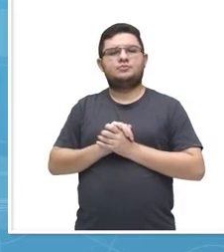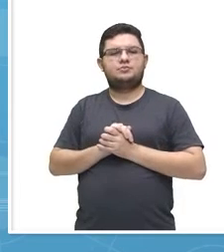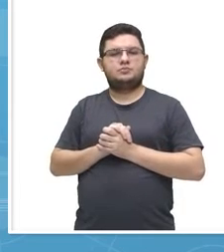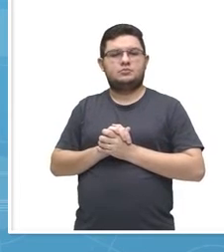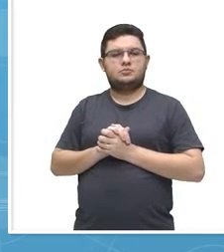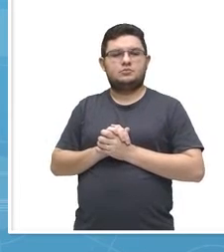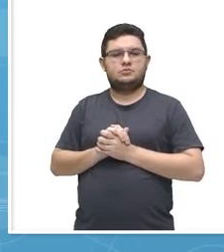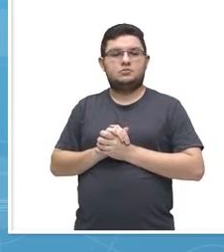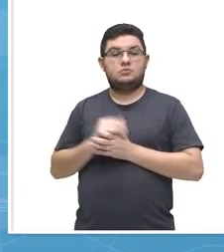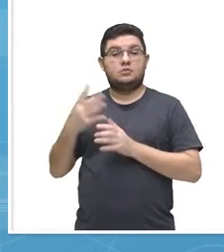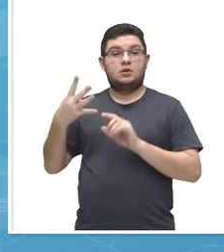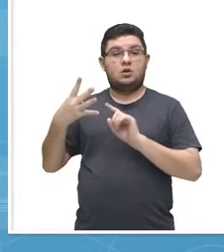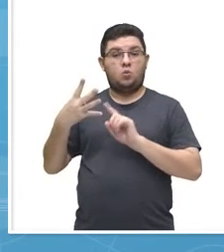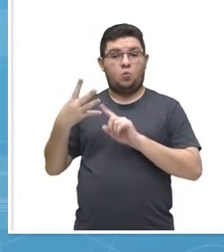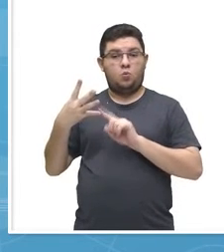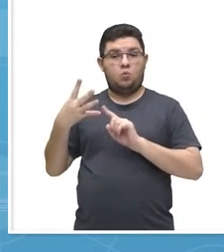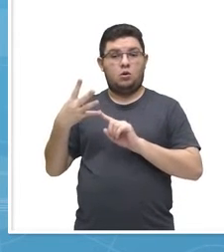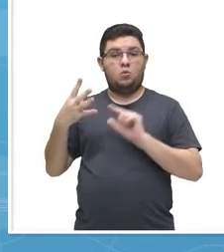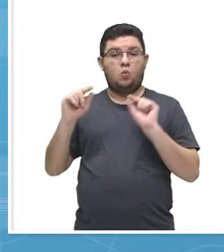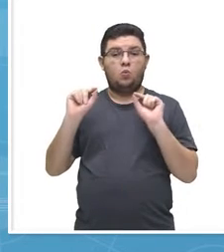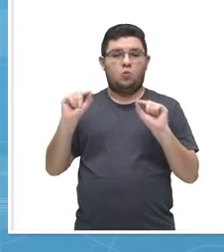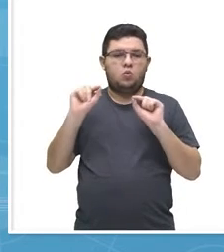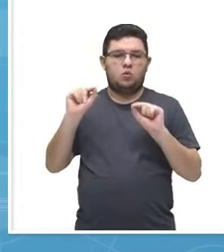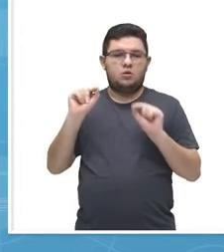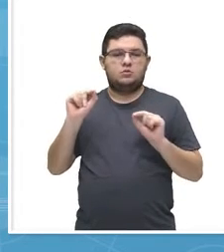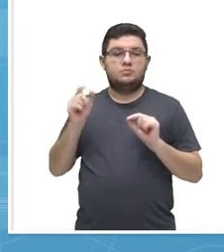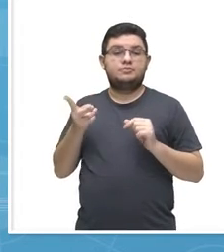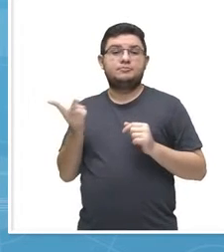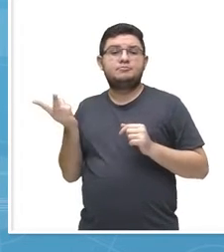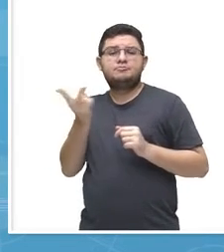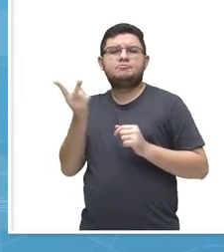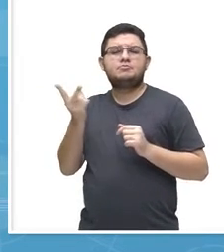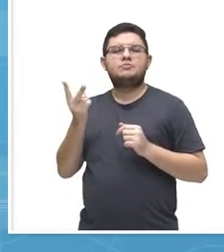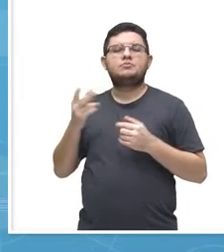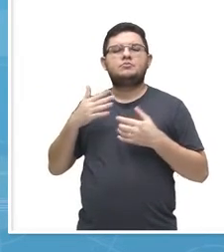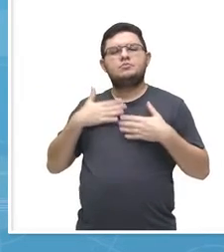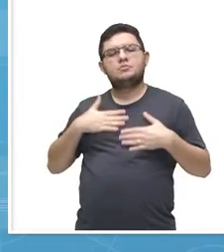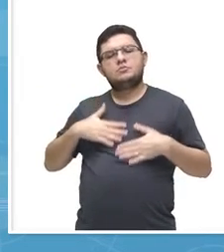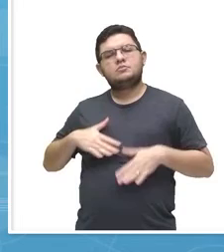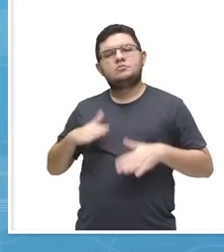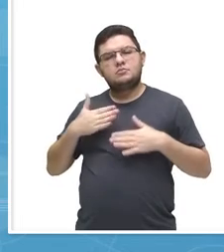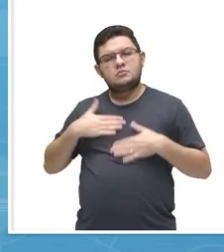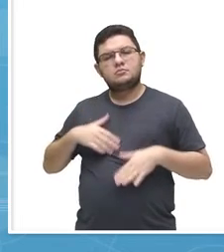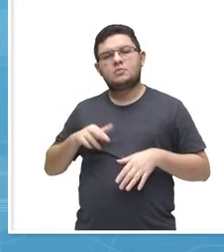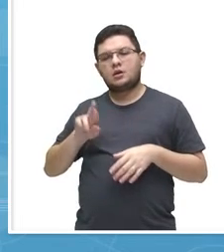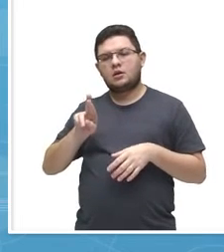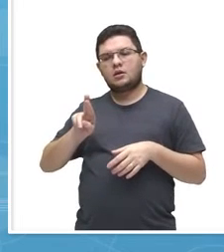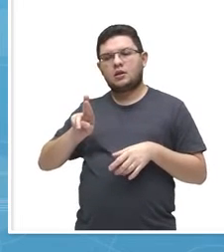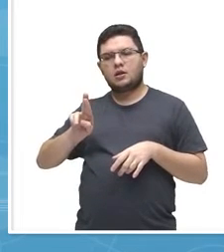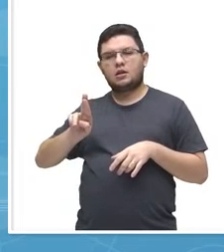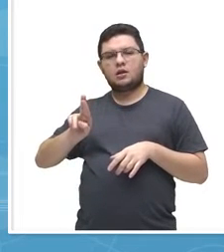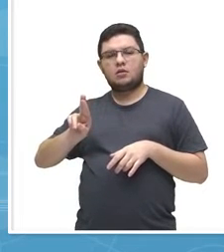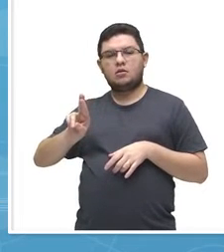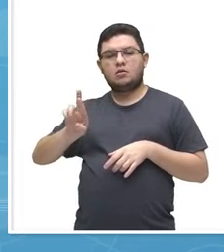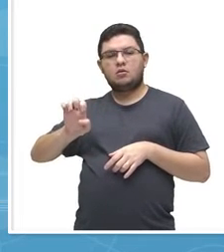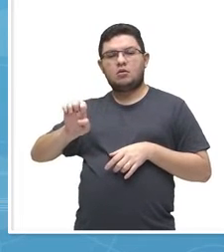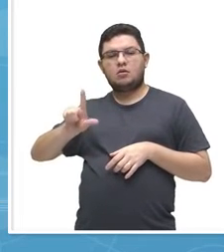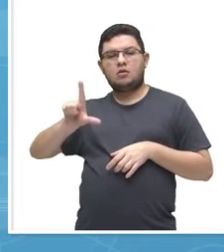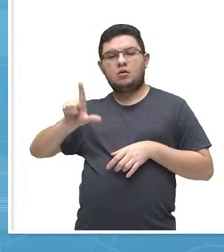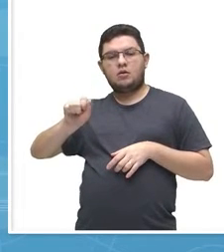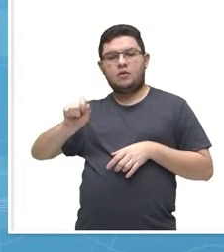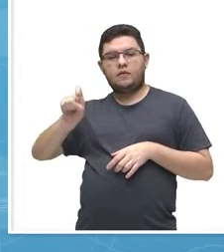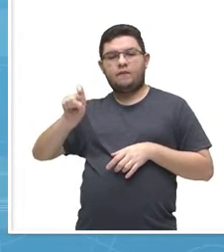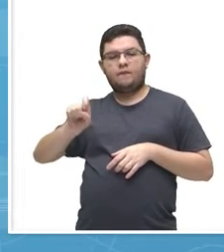are relaxing. Danny e Victoria estão relaxando. Então, estavam cansadas, foram fazer algumas comprinhas, não é, meninas? Vão fazer